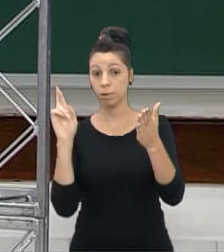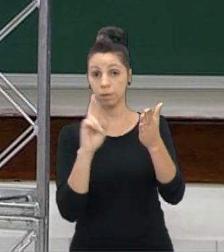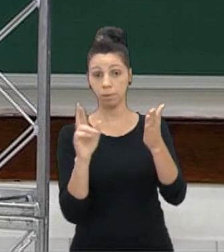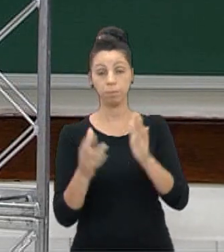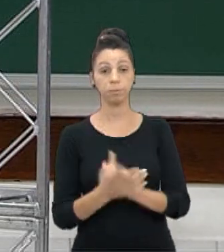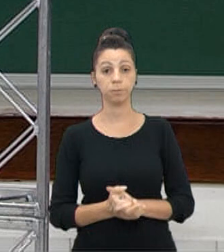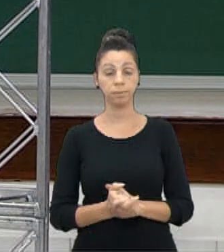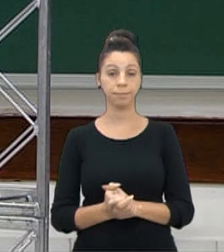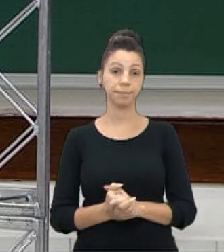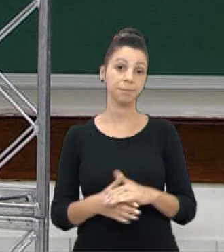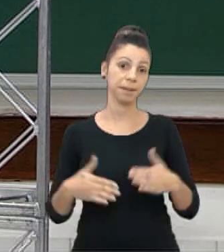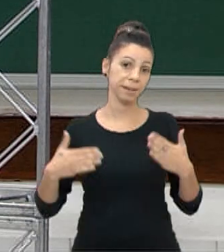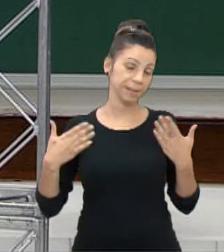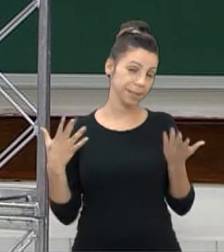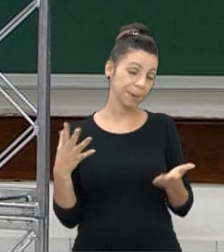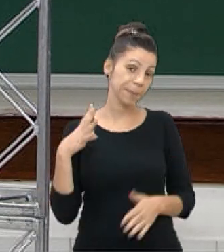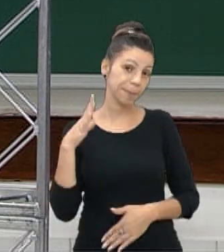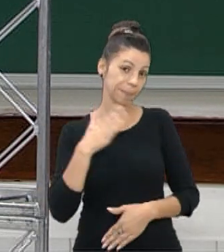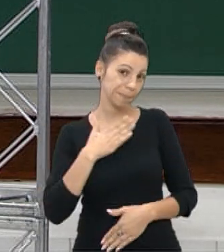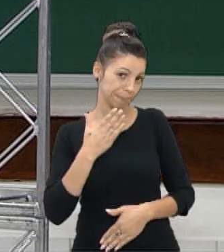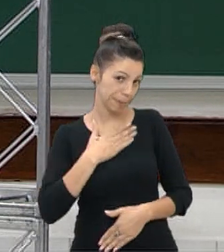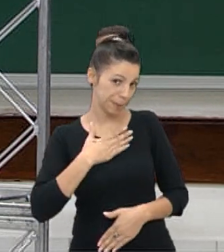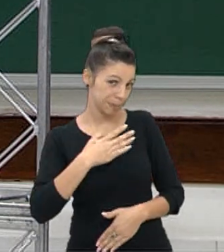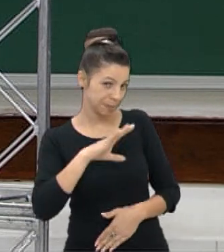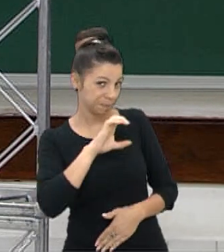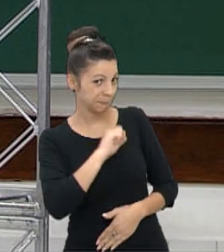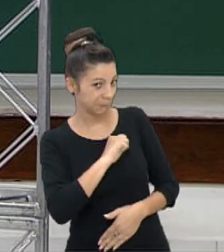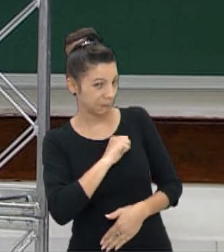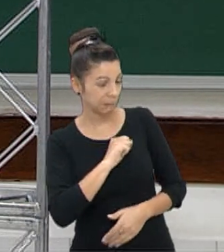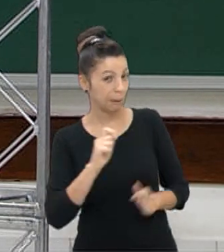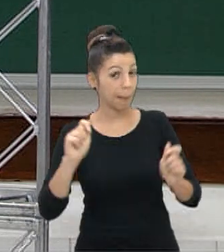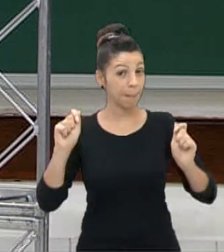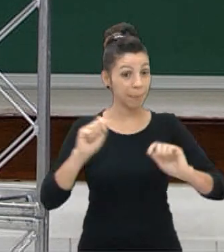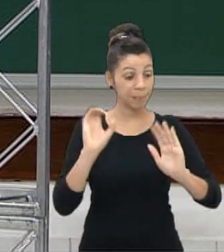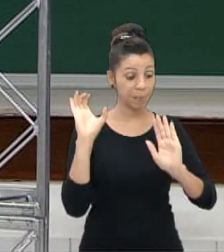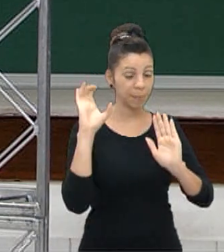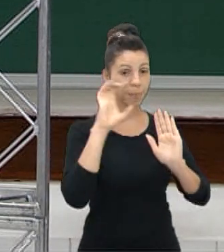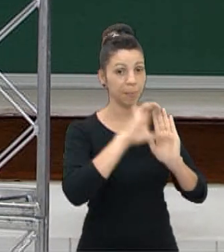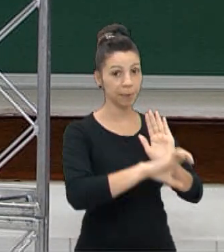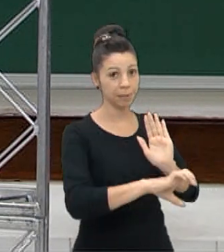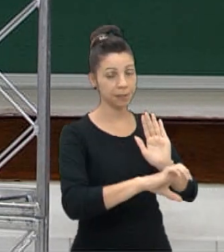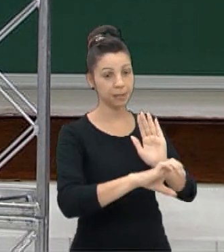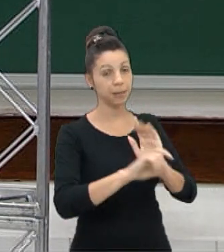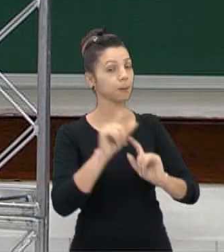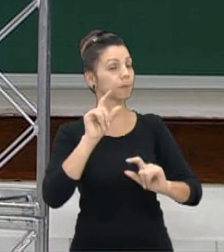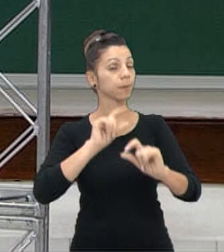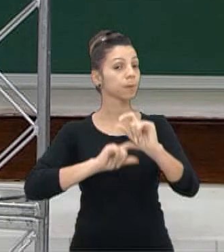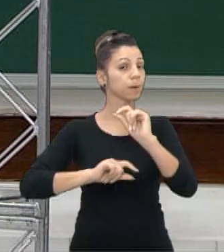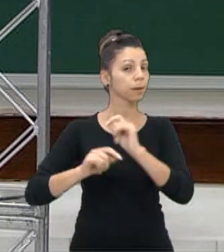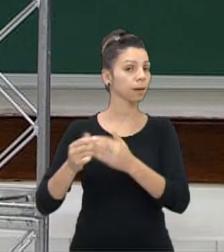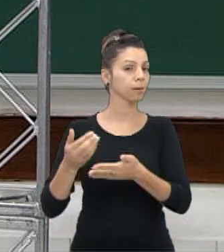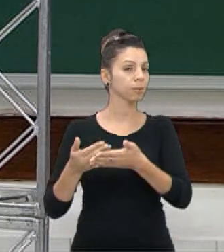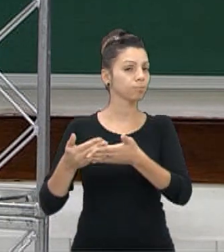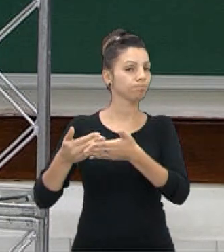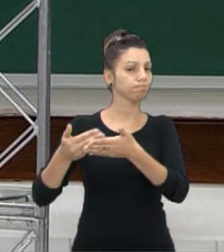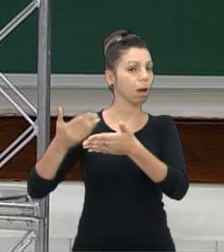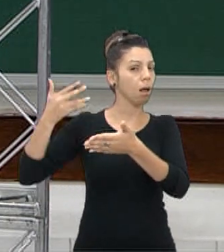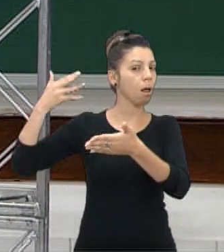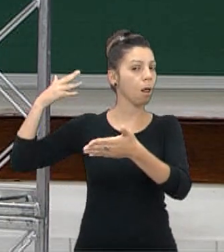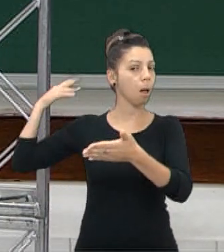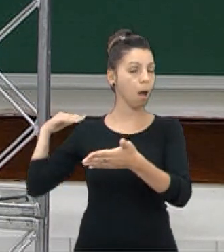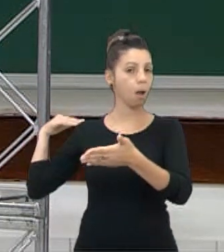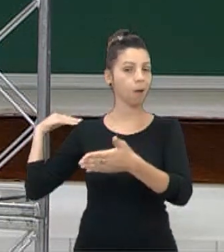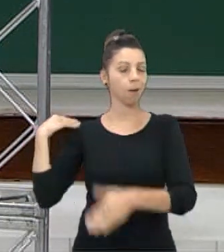meus amores, nós vamos precisar daquele conceito que vimos no 8º ano. Se lembra